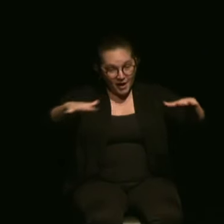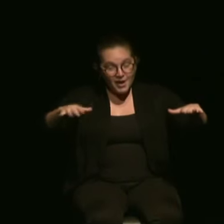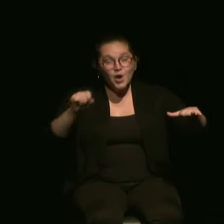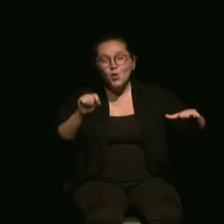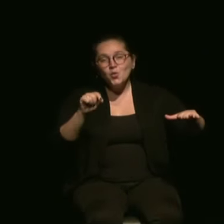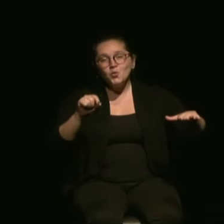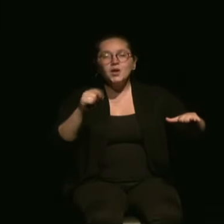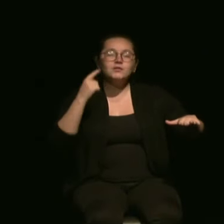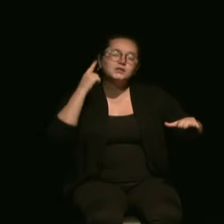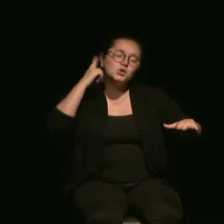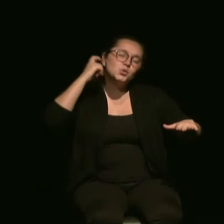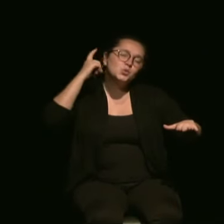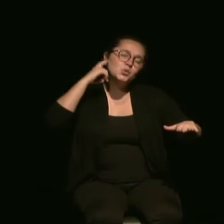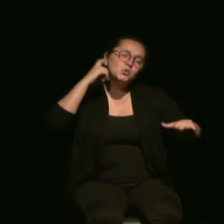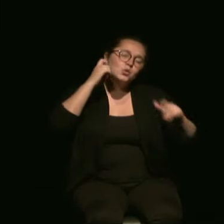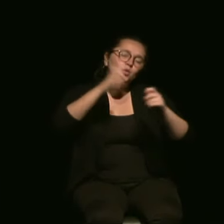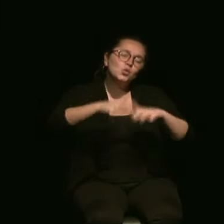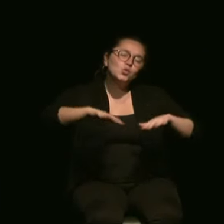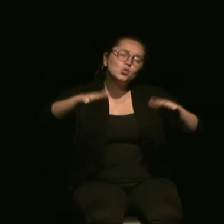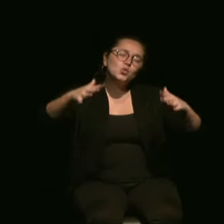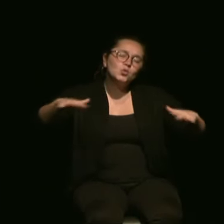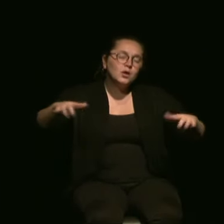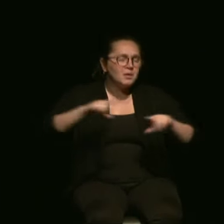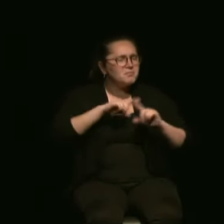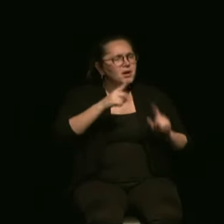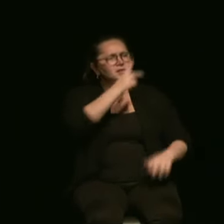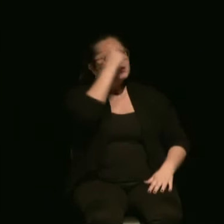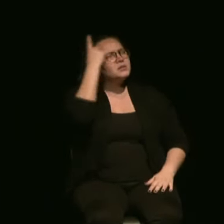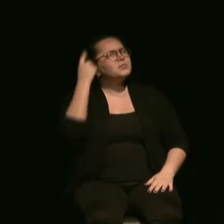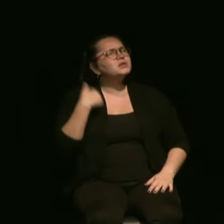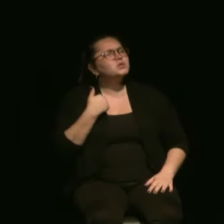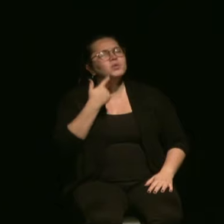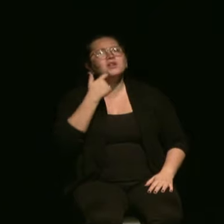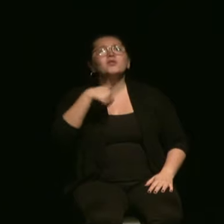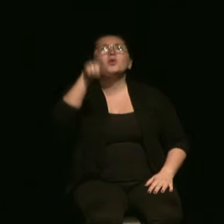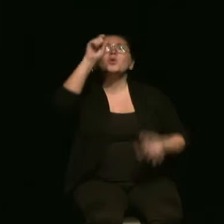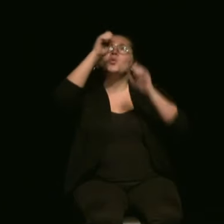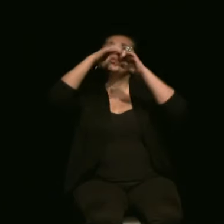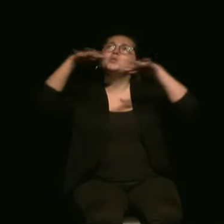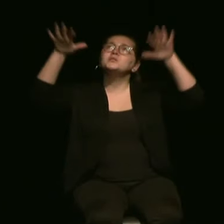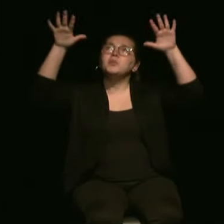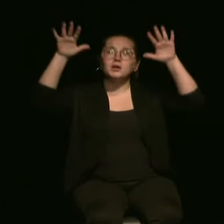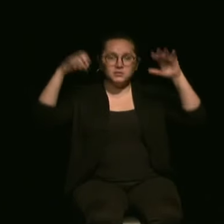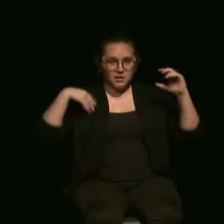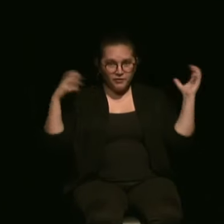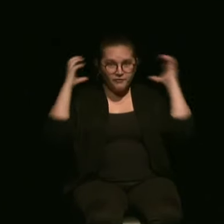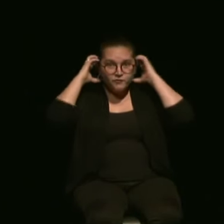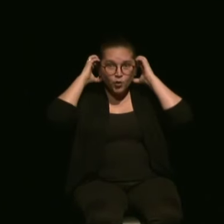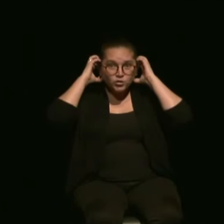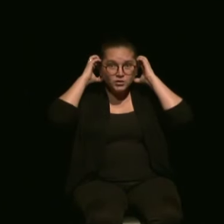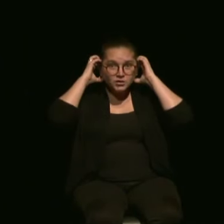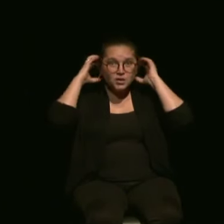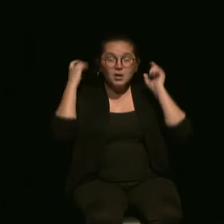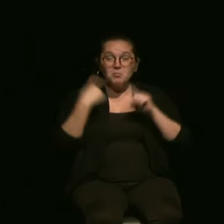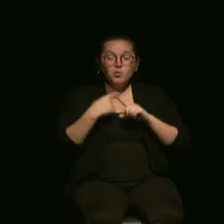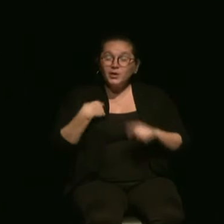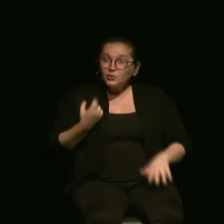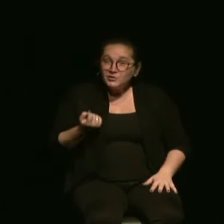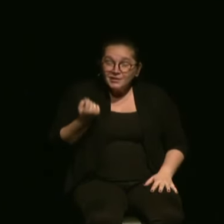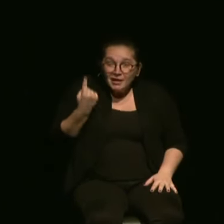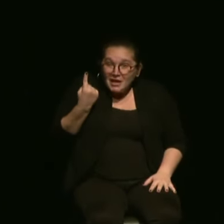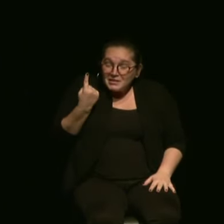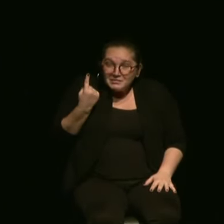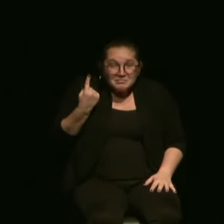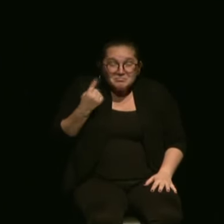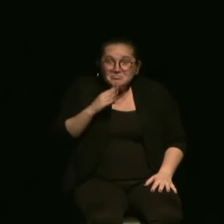som do riacho. E as pessoas que vão para o espaço têm que colocar fone de ouvido. Porque o silêncio é tão estranho para o